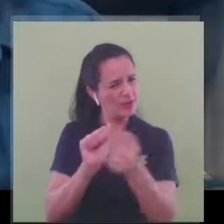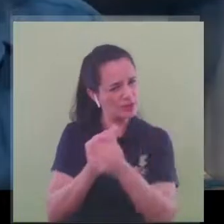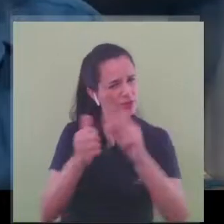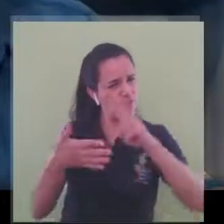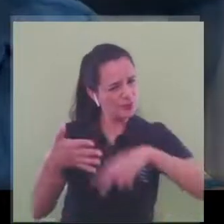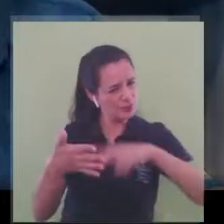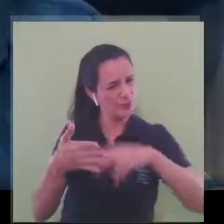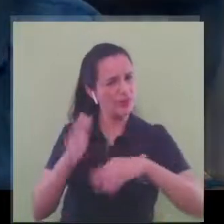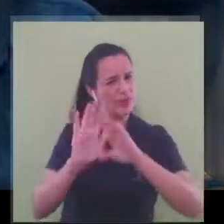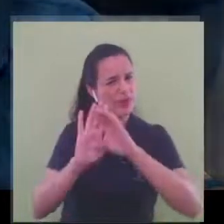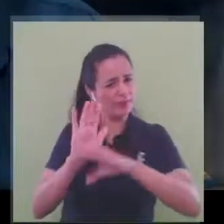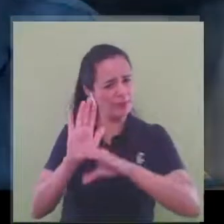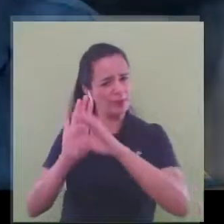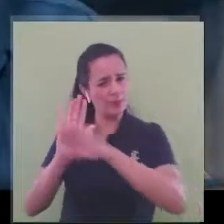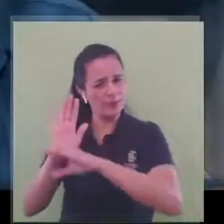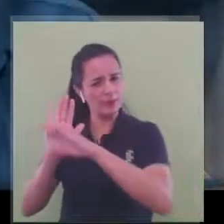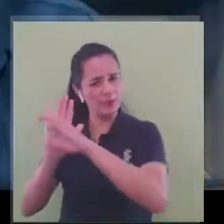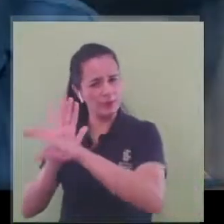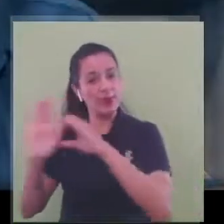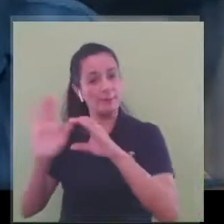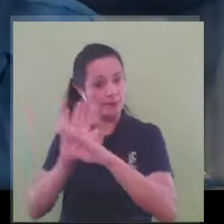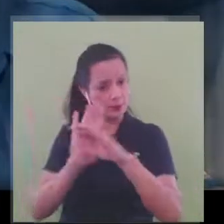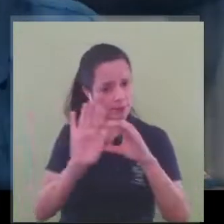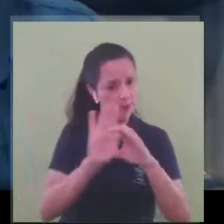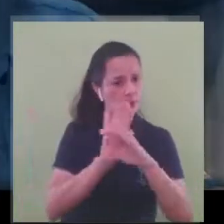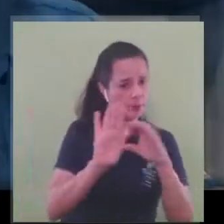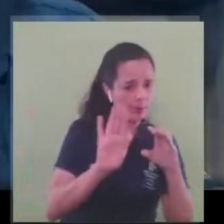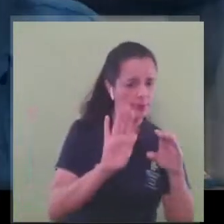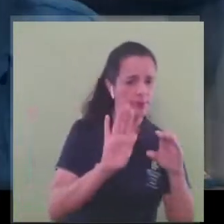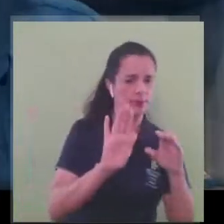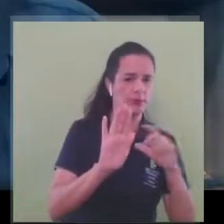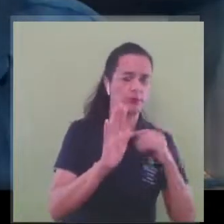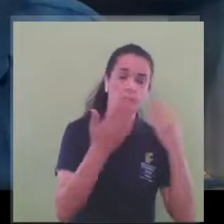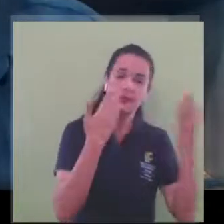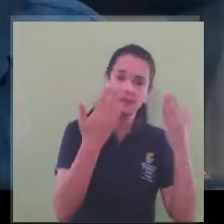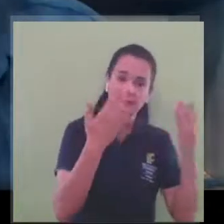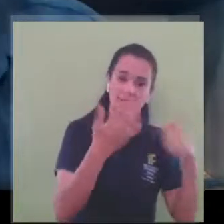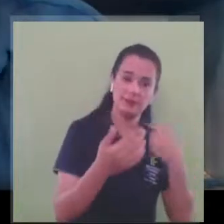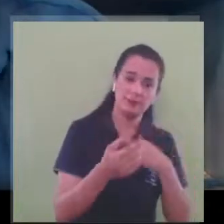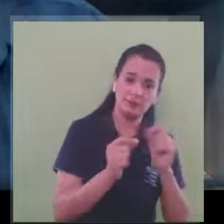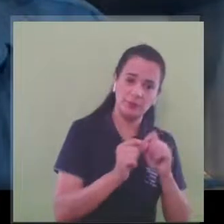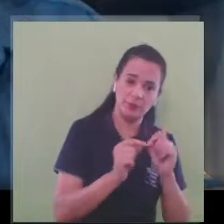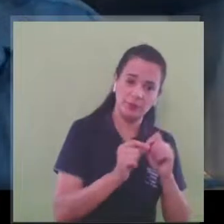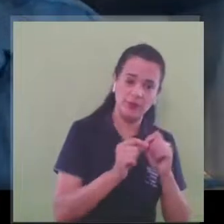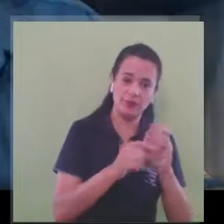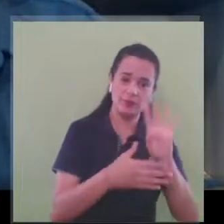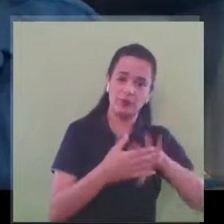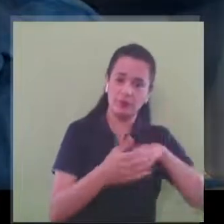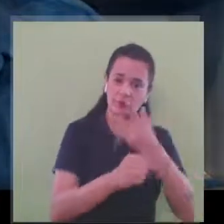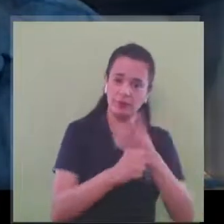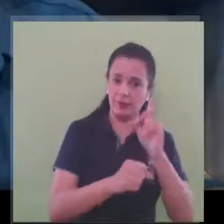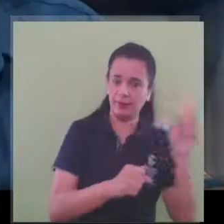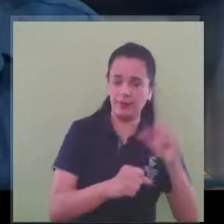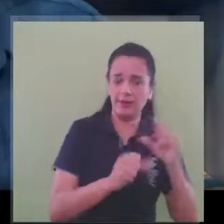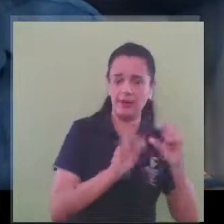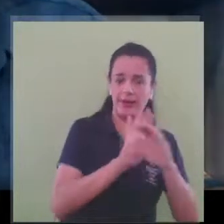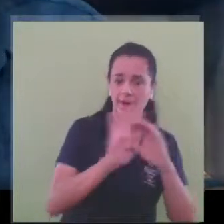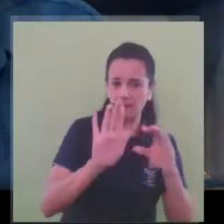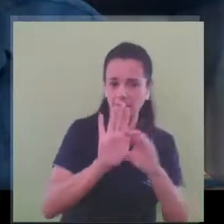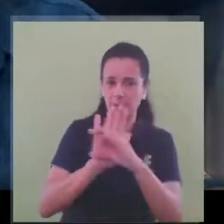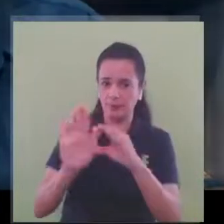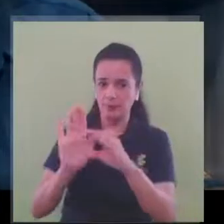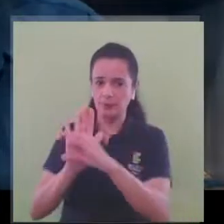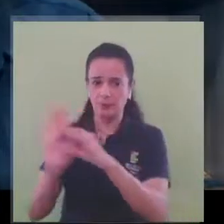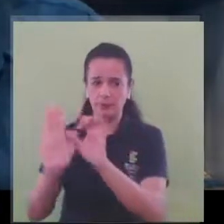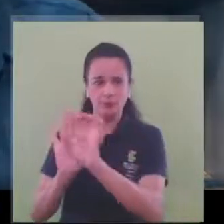capítulo, que lá as análises são feitas assim, né, capítulo por capítulo, tópico por tópico, para que a gente possa então extrair